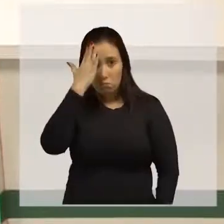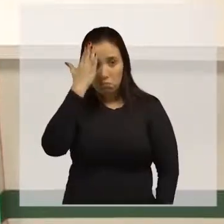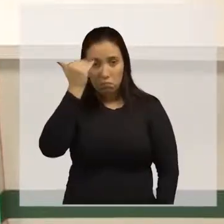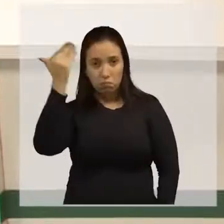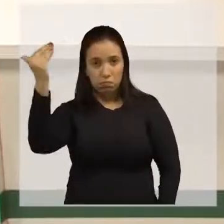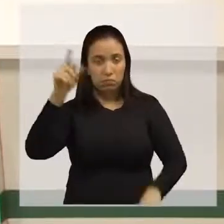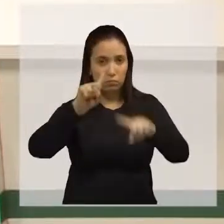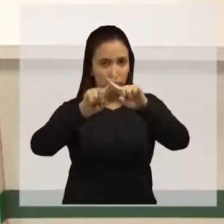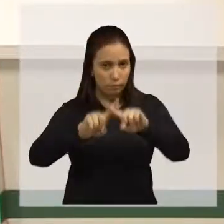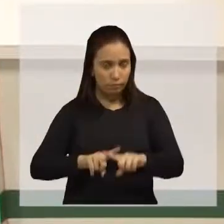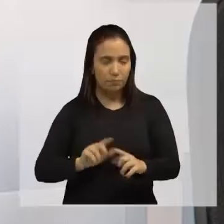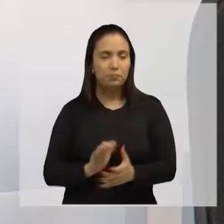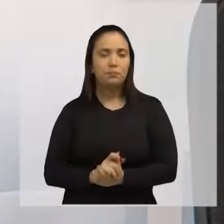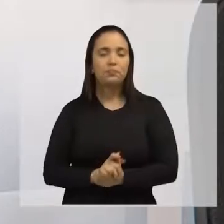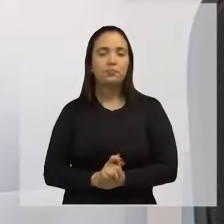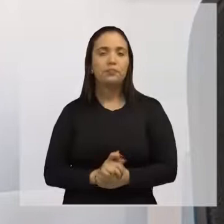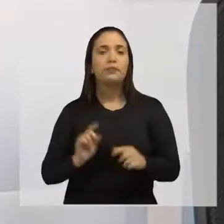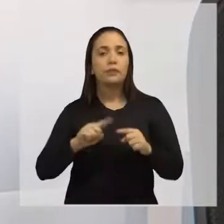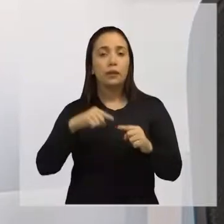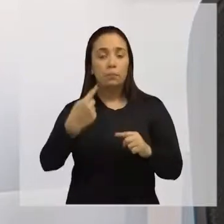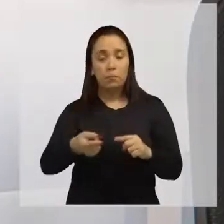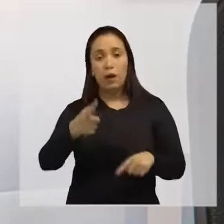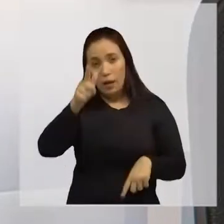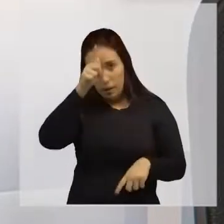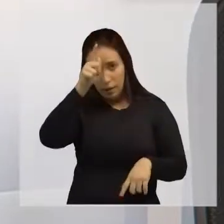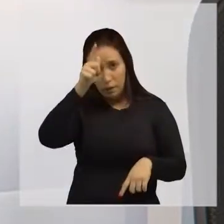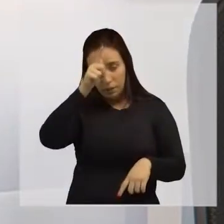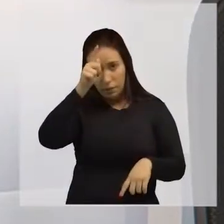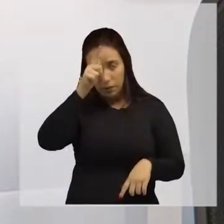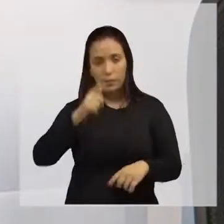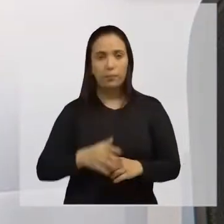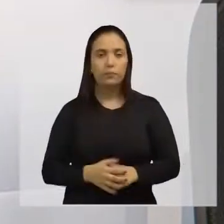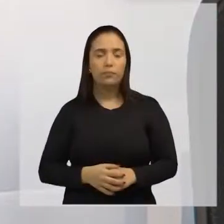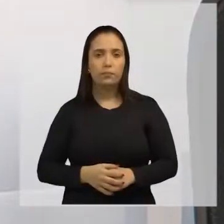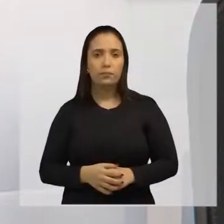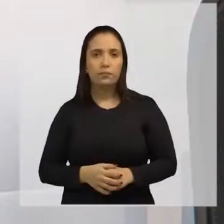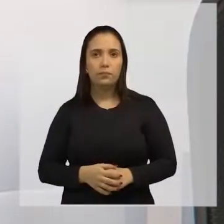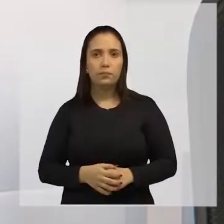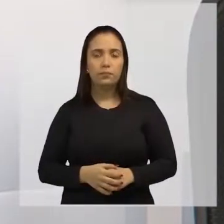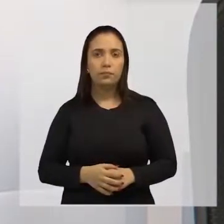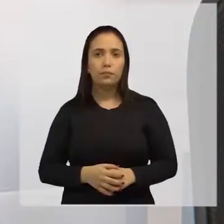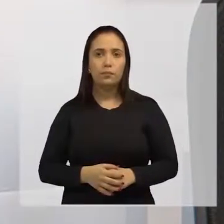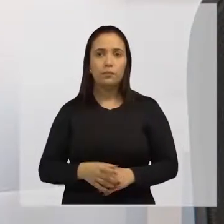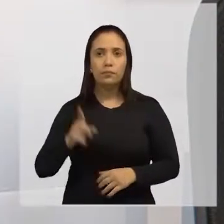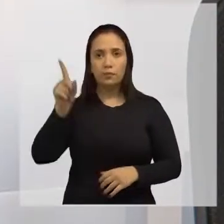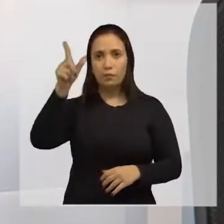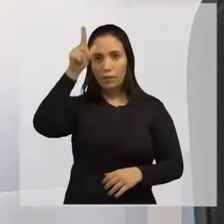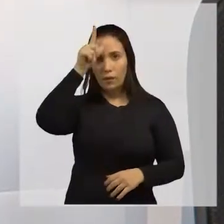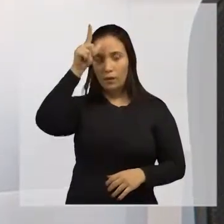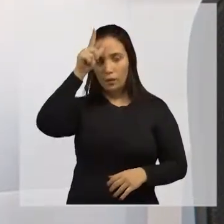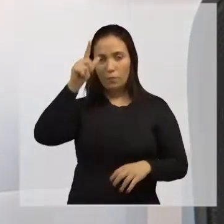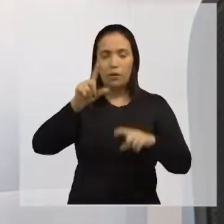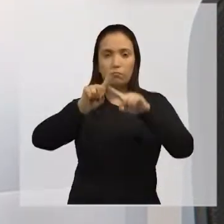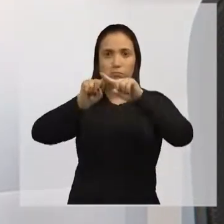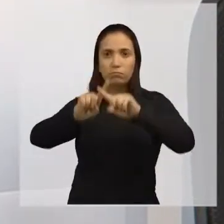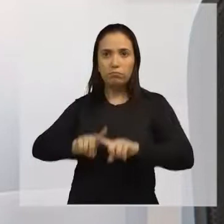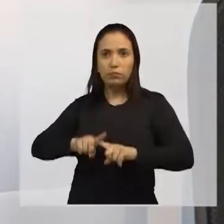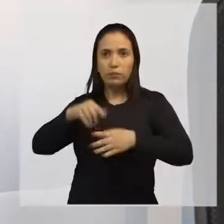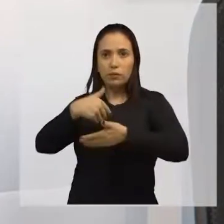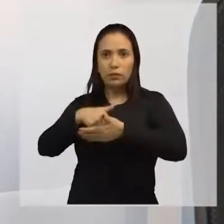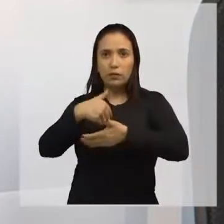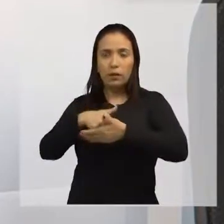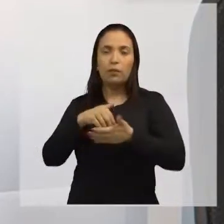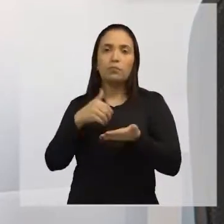logo depois nós tivemos na Alemanha, né? Na Alemanha, naquela Copa nós fomos desclassificados